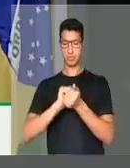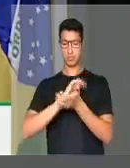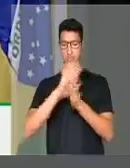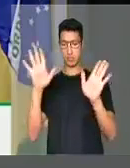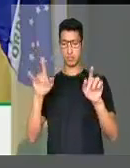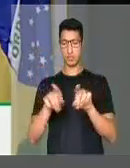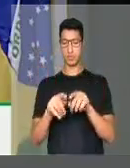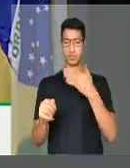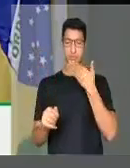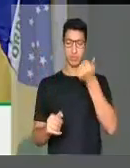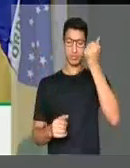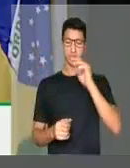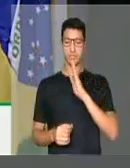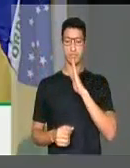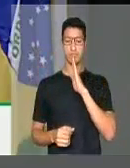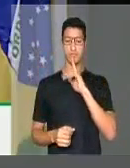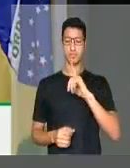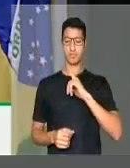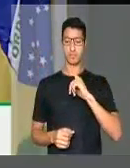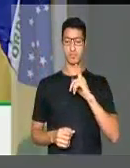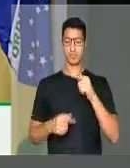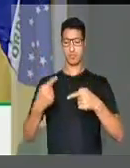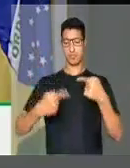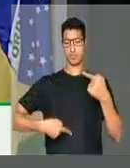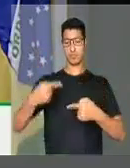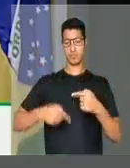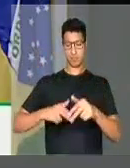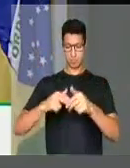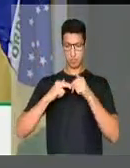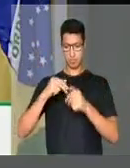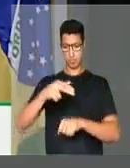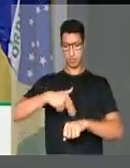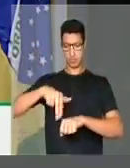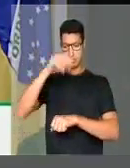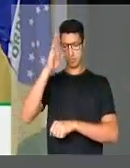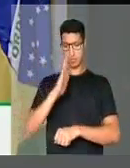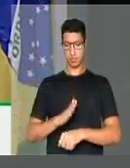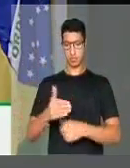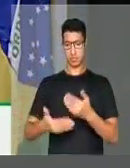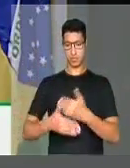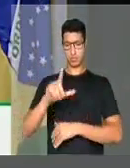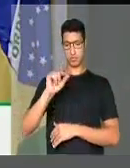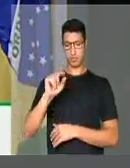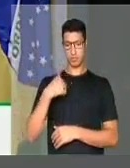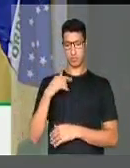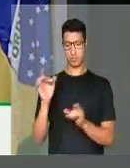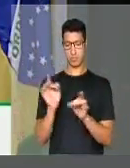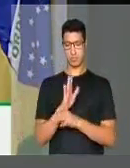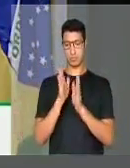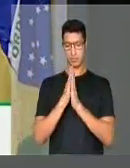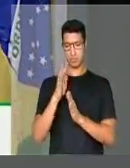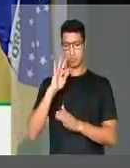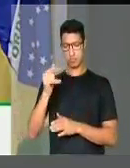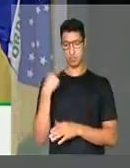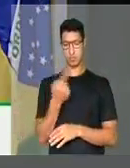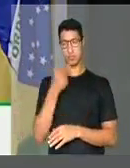e que seja um melhor reconhecimento do político pela nação brasileira. Diante disso, eu conclamo a